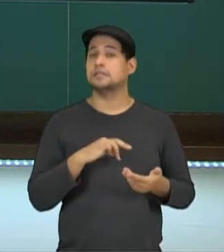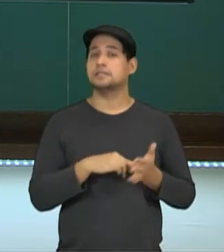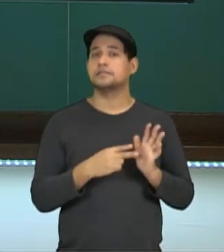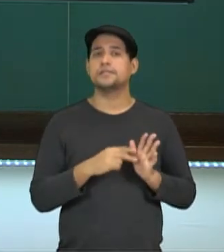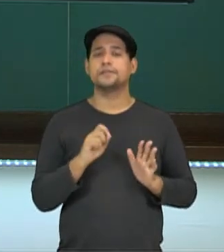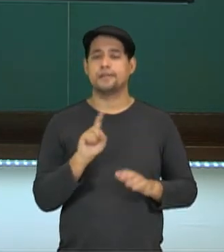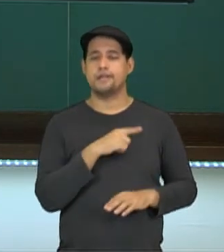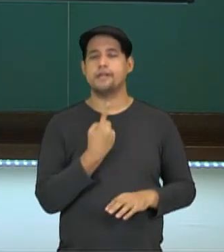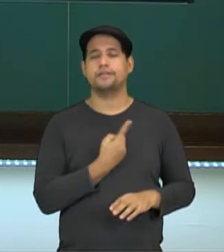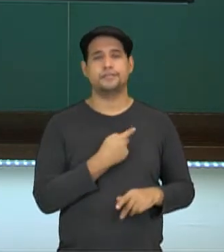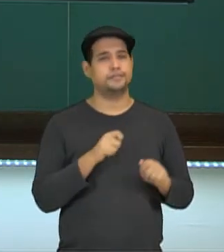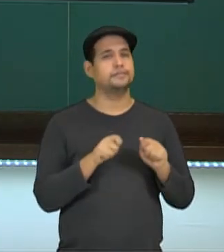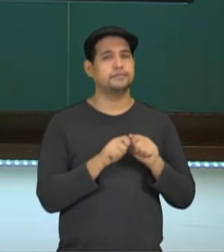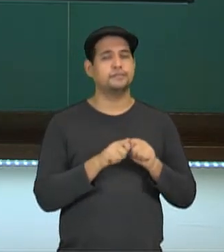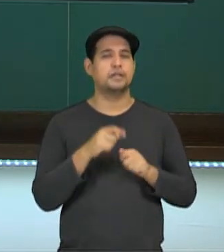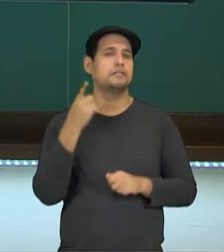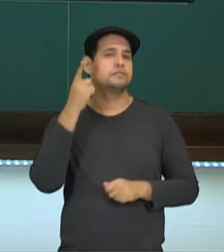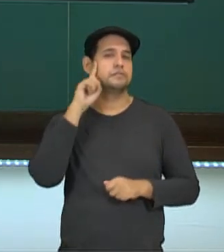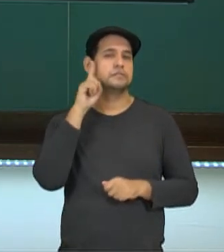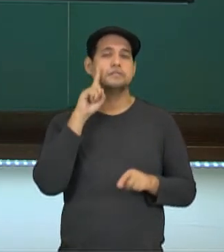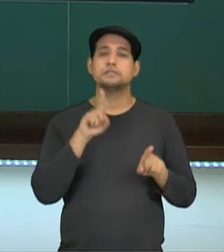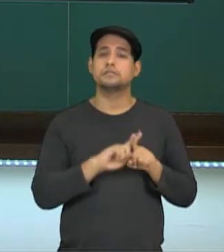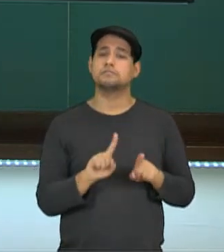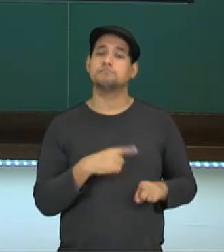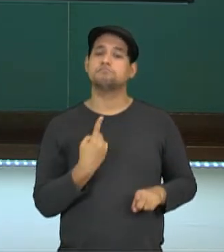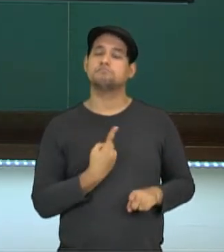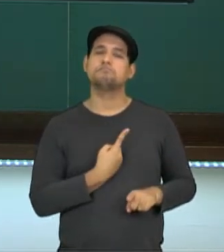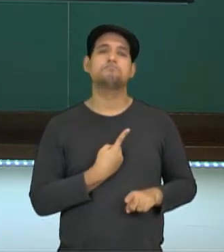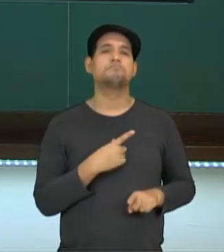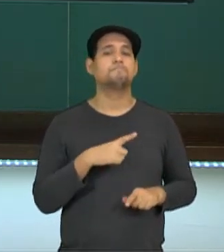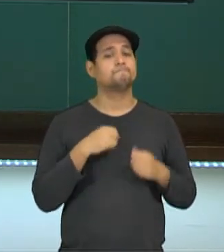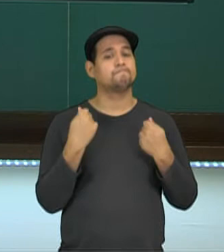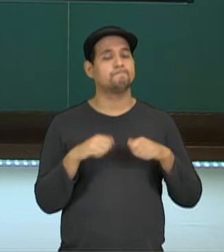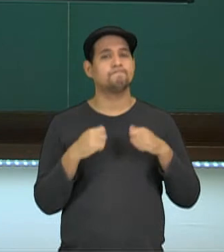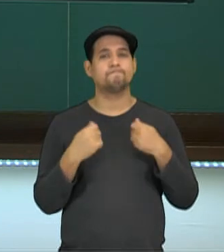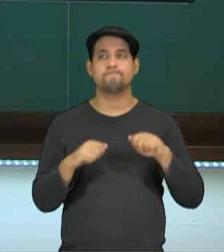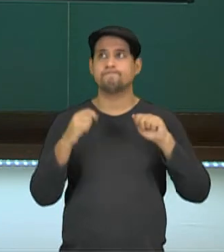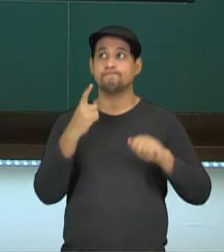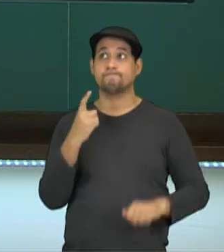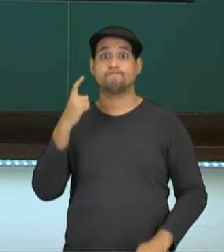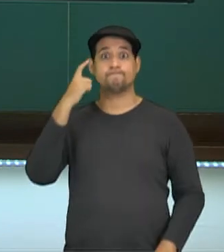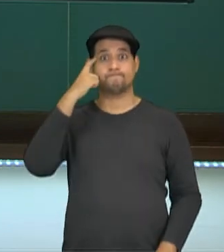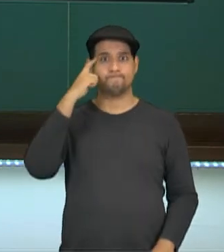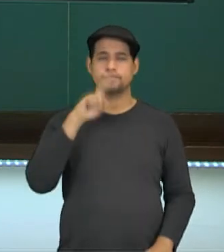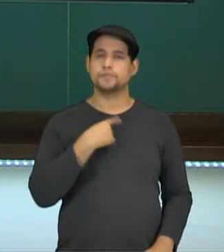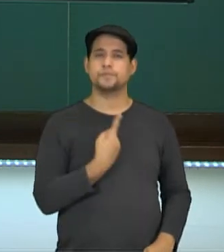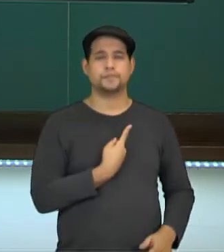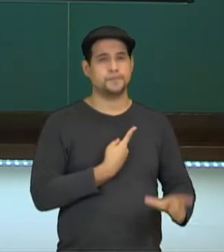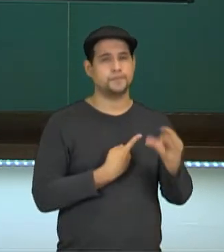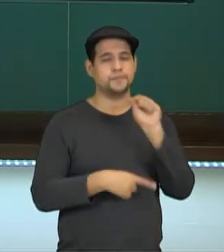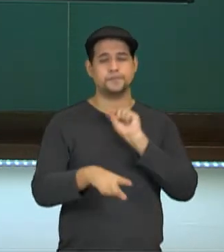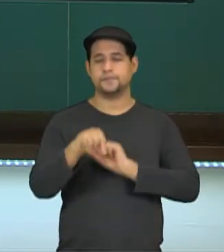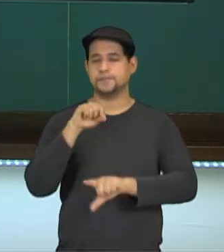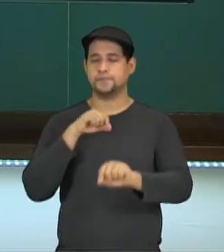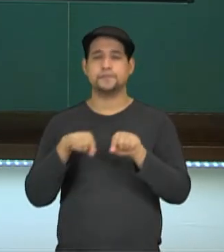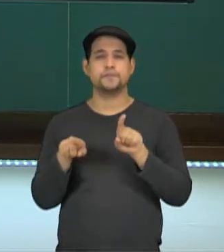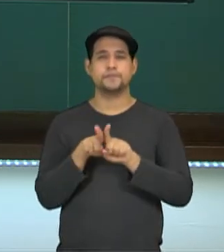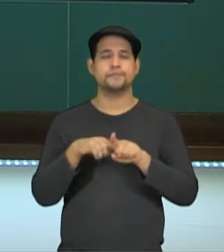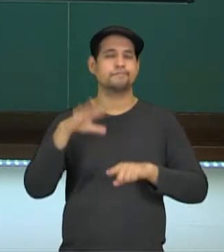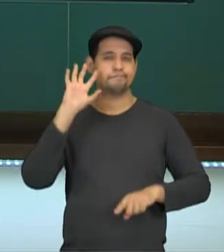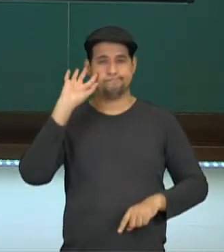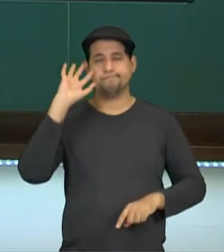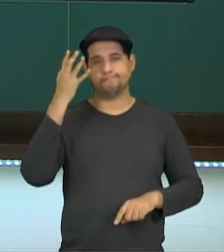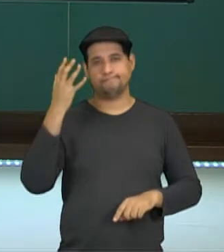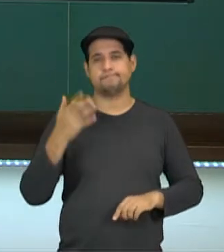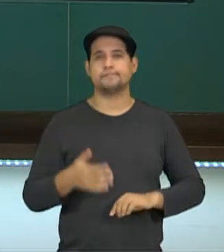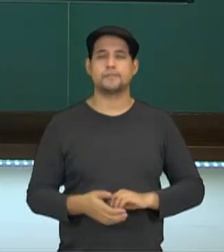tarefa que nós fazemos no nosso dia a dia e a gente tem que ter consciência das nossas escolhas e das